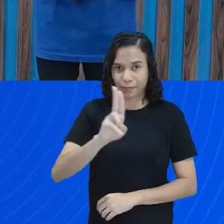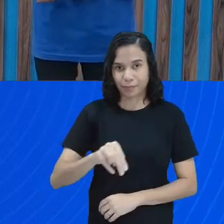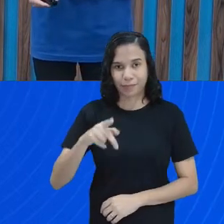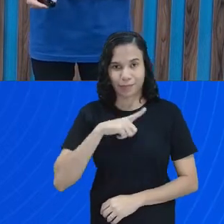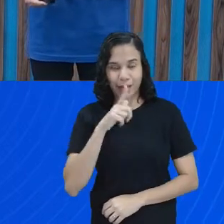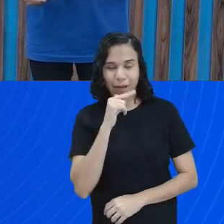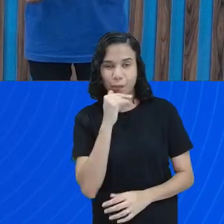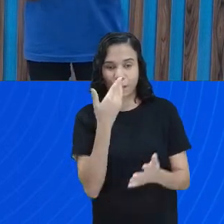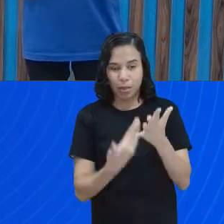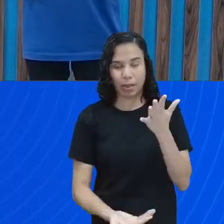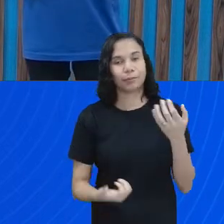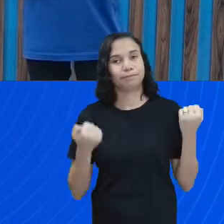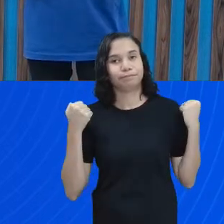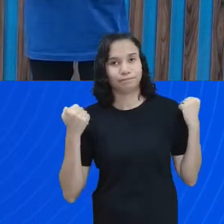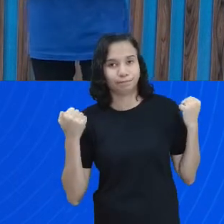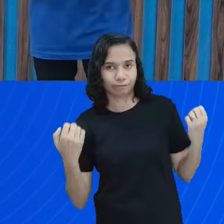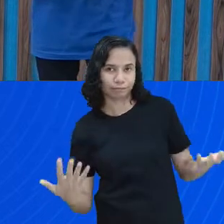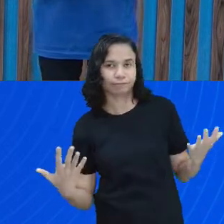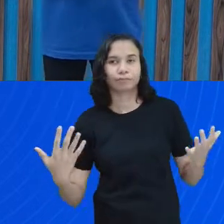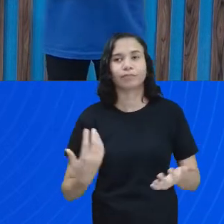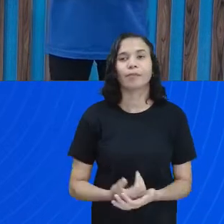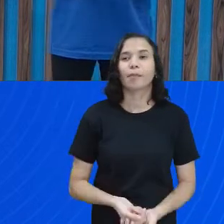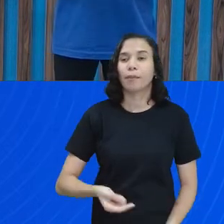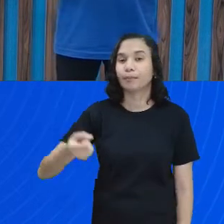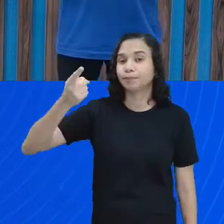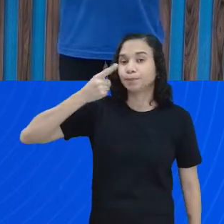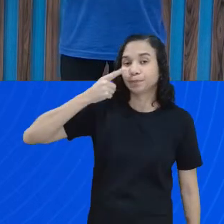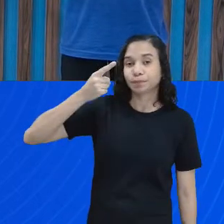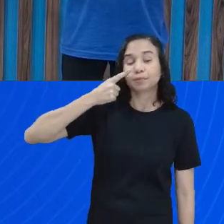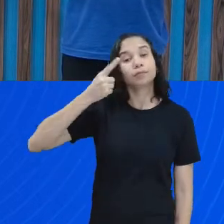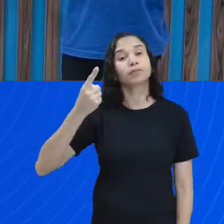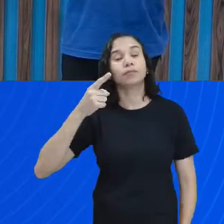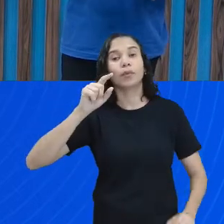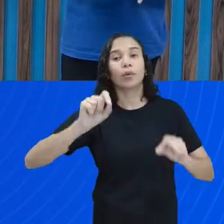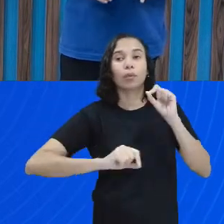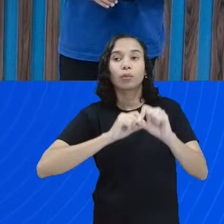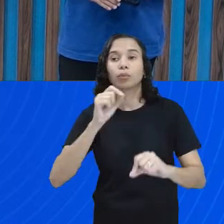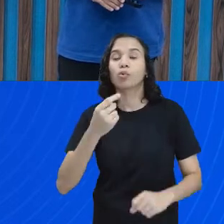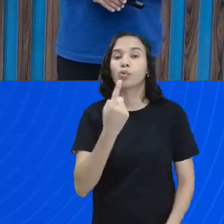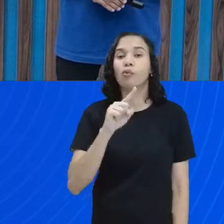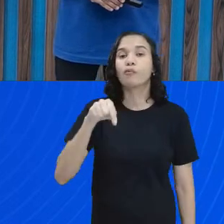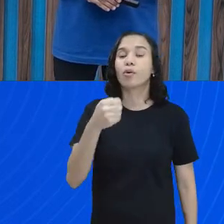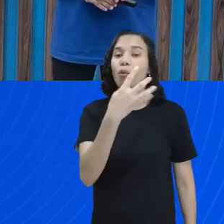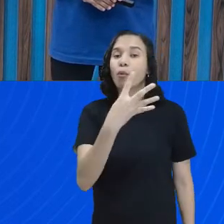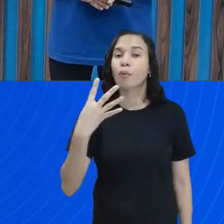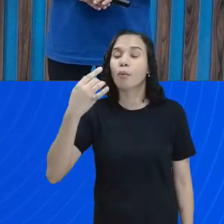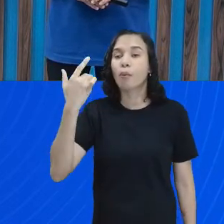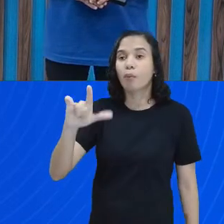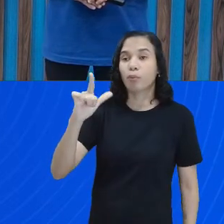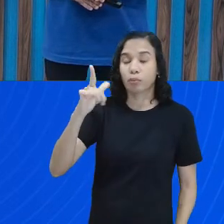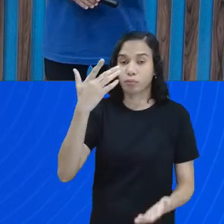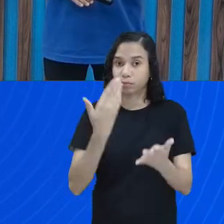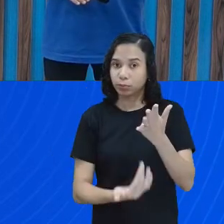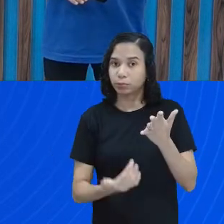de água, tá bom? Ó, então o problema foi que 1,44 litros aí foi desperdiçado. Isso foi o problema da